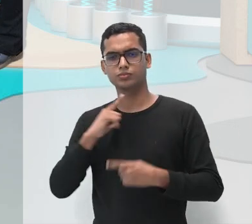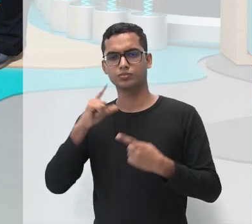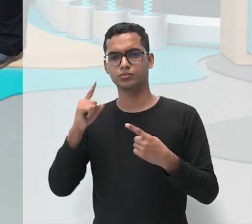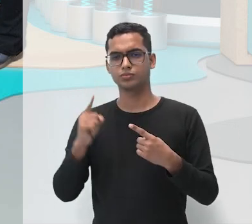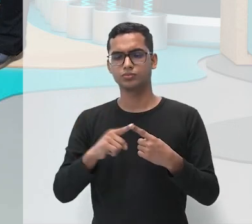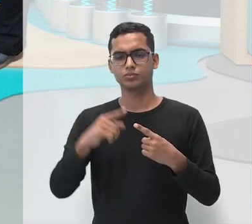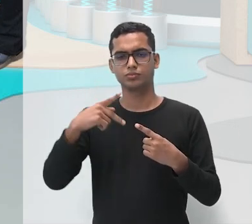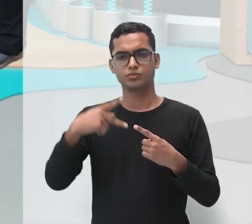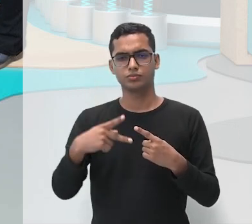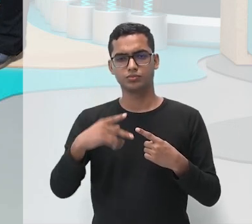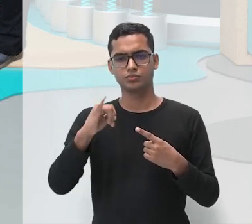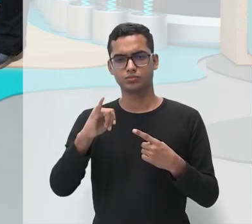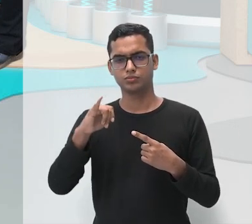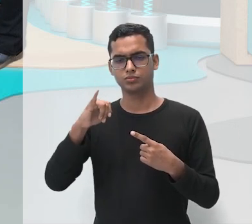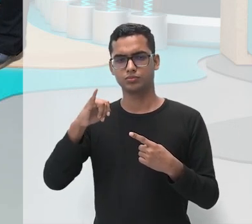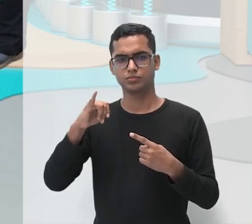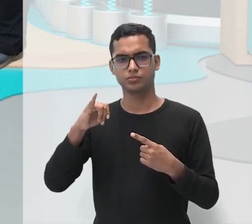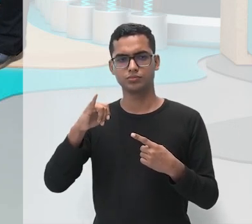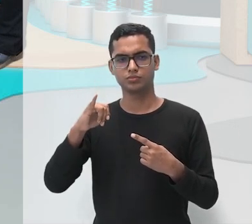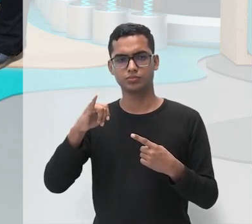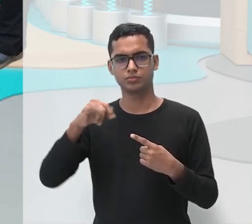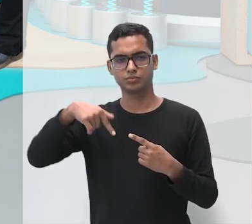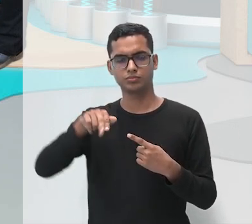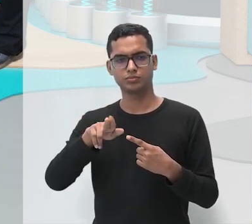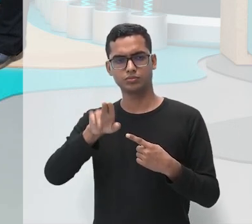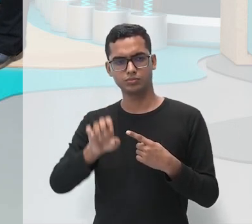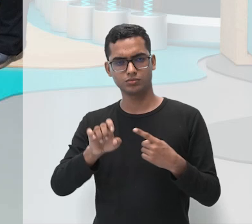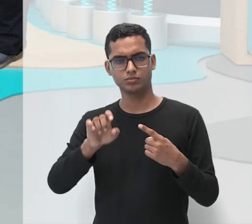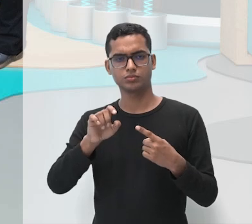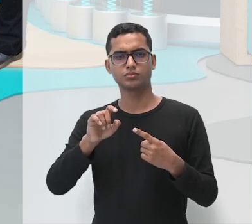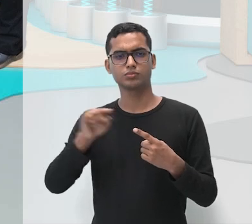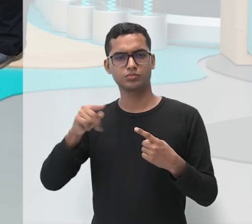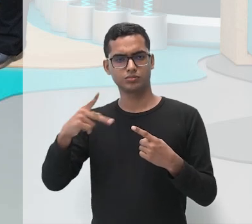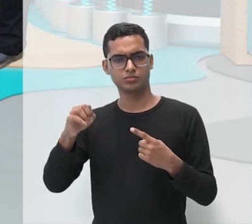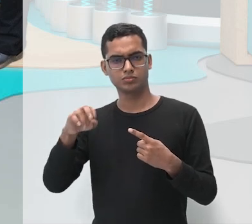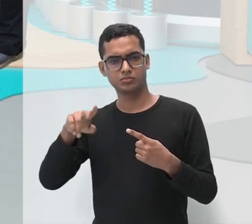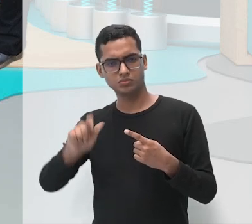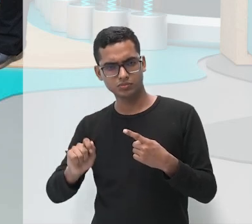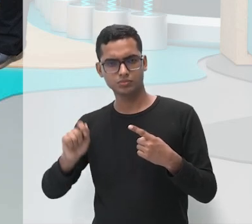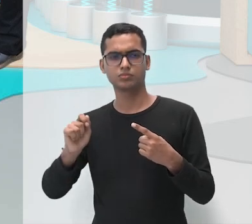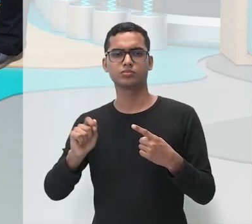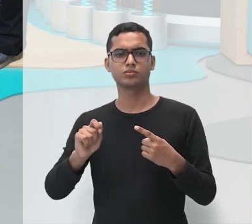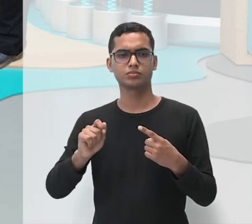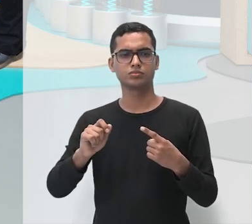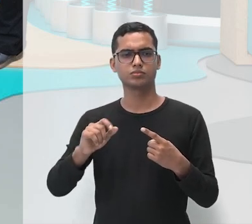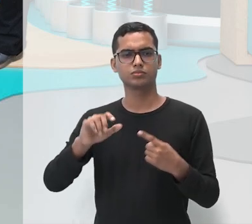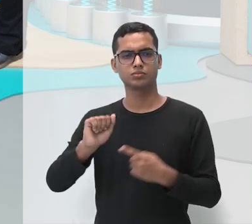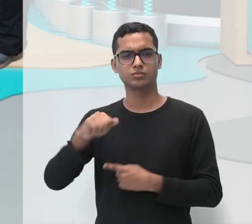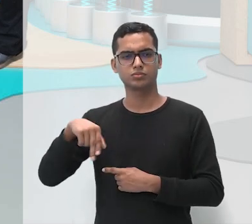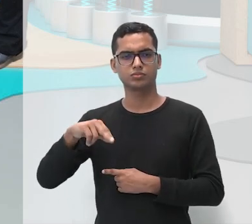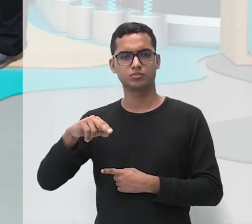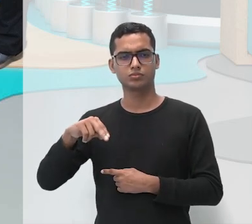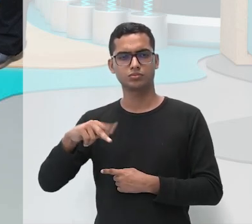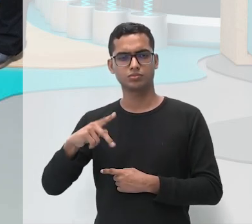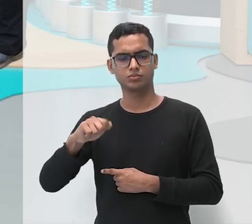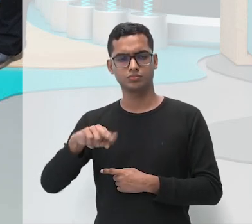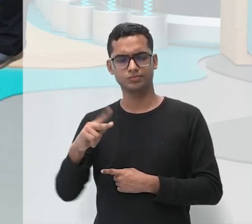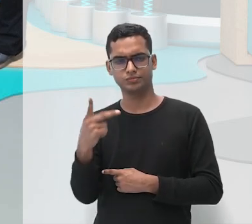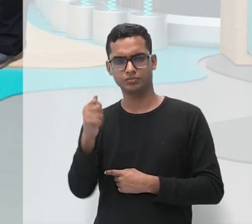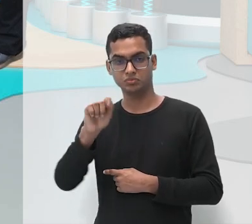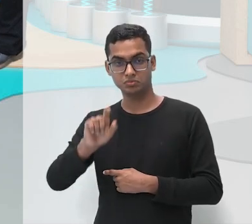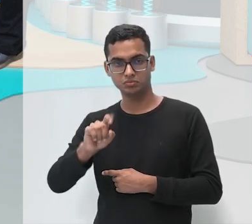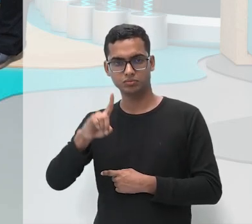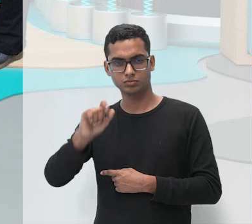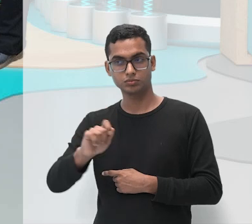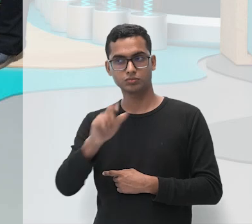de pique-pega, observem, de pega-pega, de apanhada, que é no caso lá em